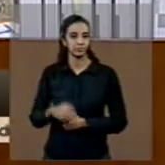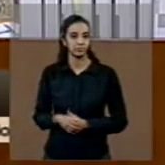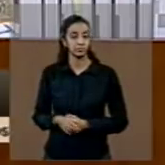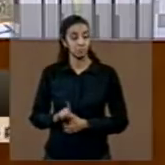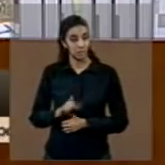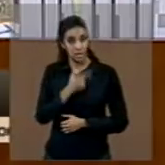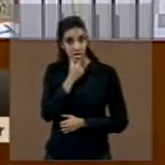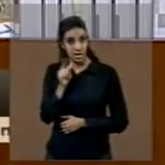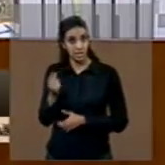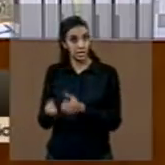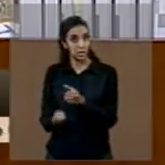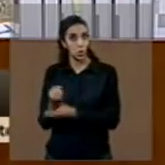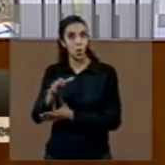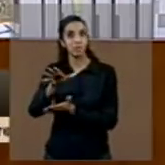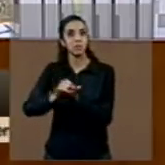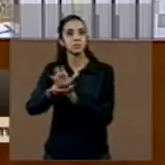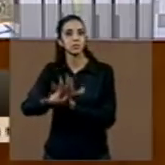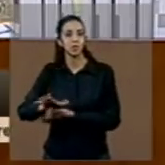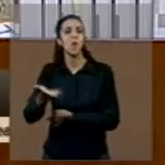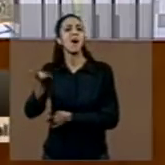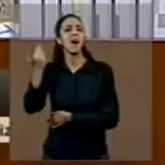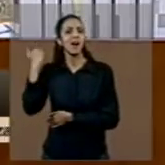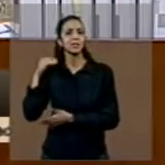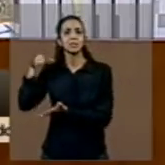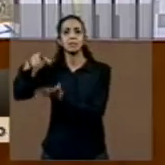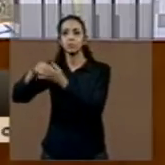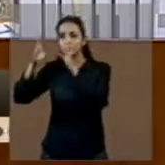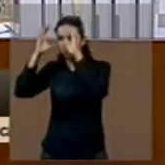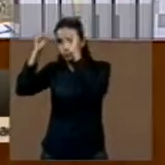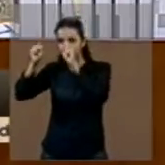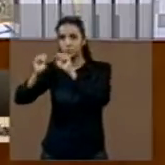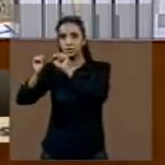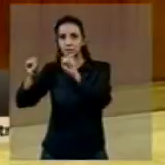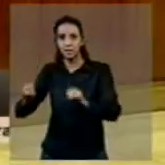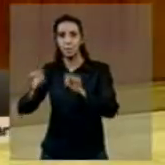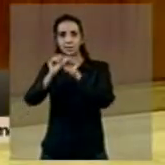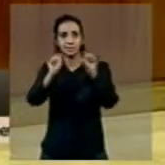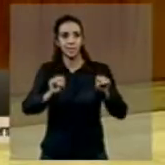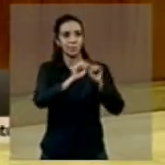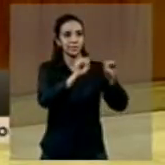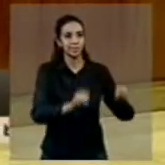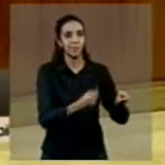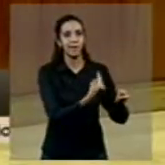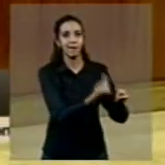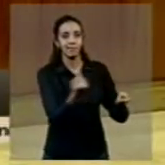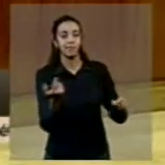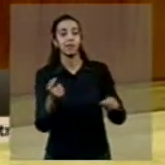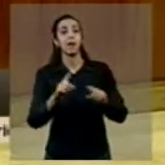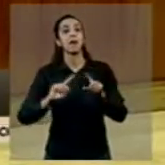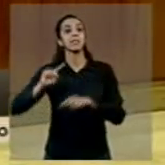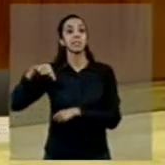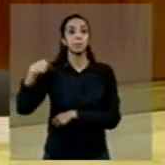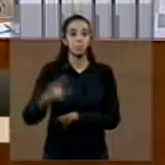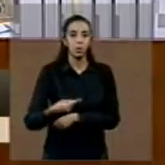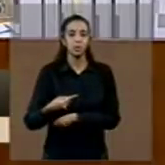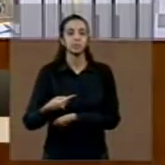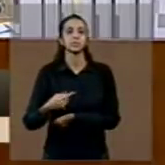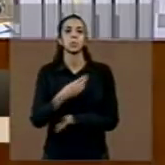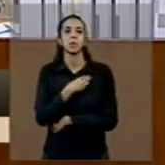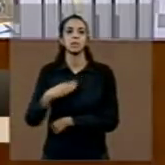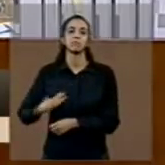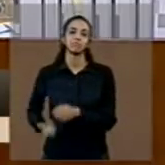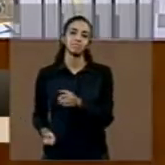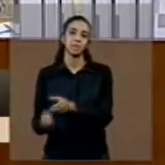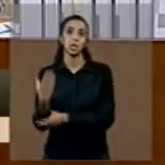o Cadastro Nacional, que antes era em cada tribunal, o Cadastro Eleitor era descentralizado. E ali o início da informatização, que